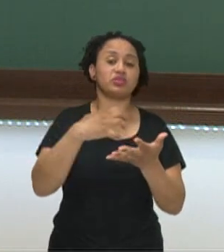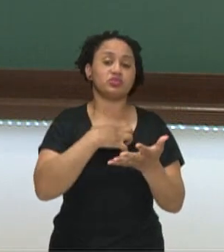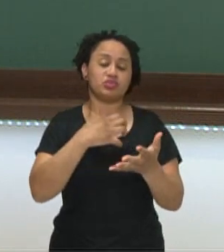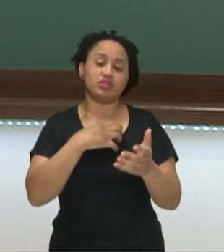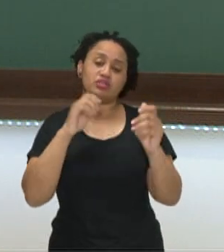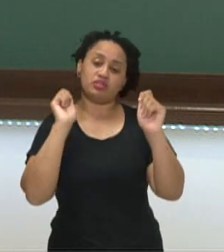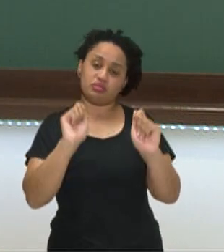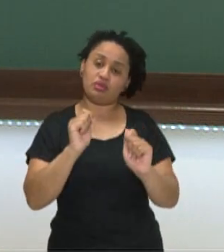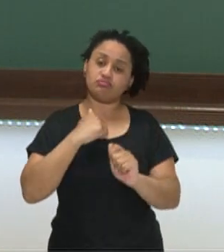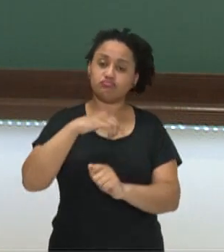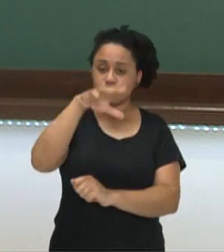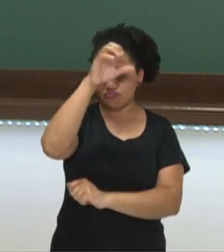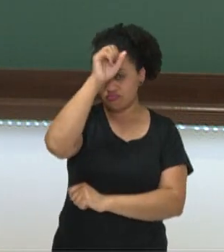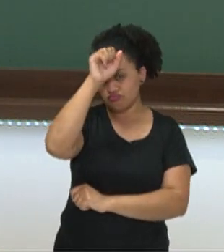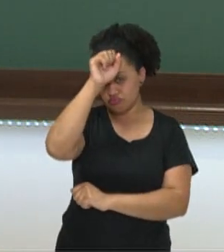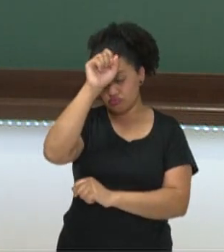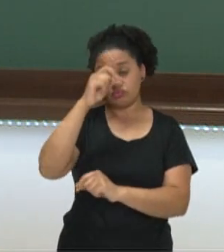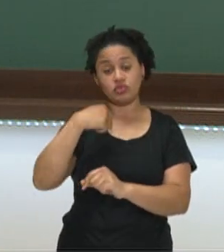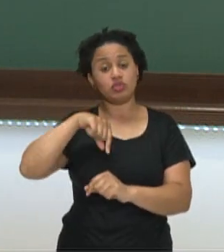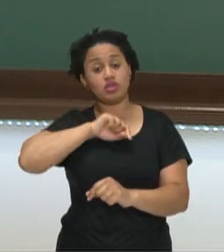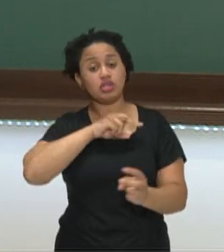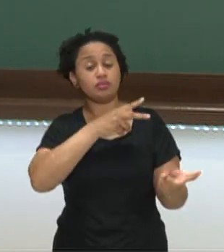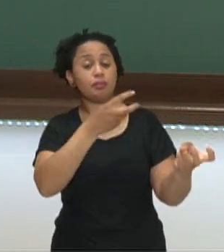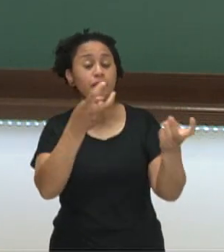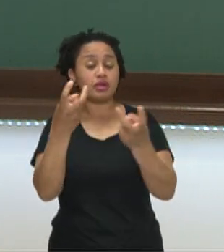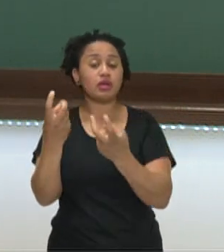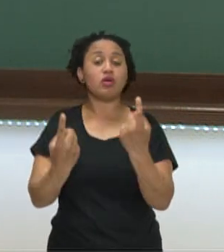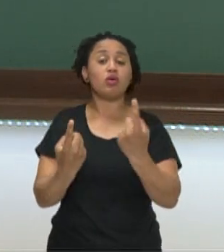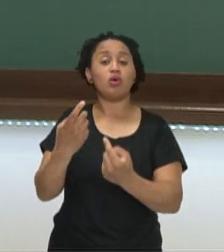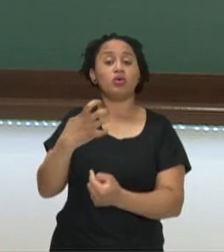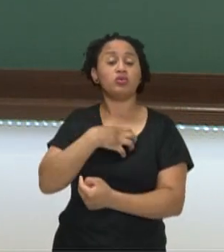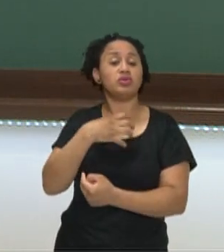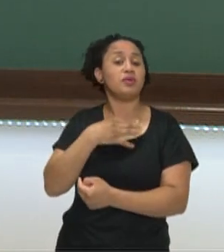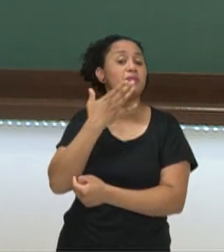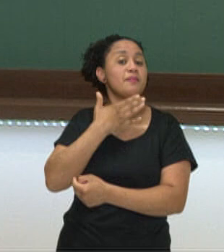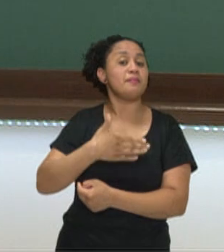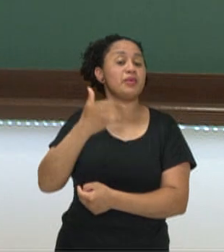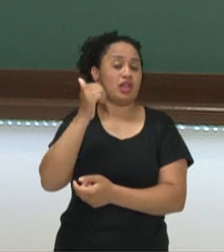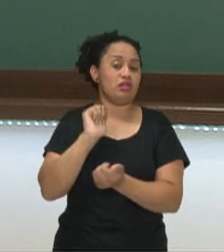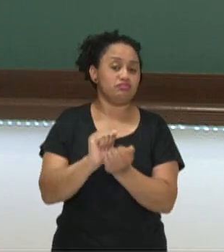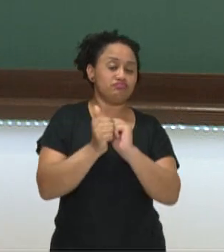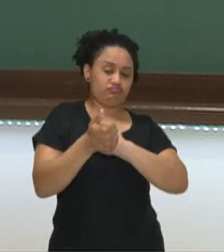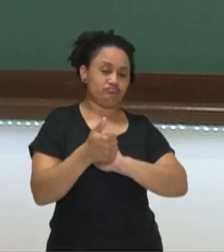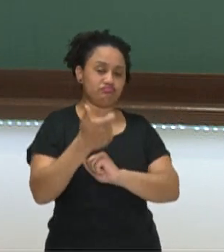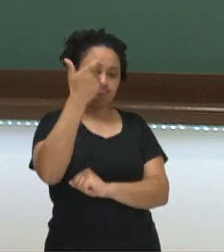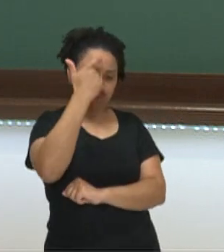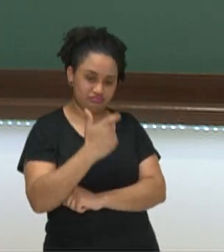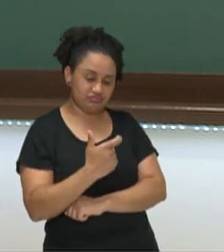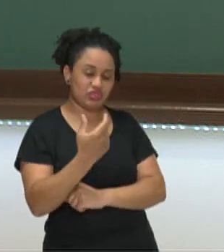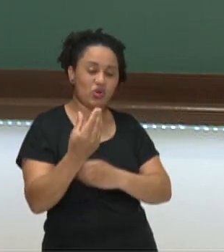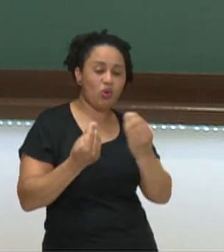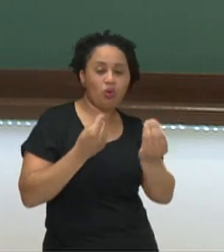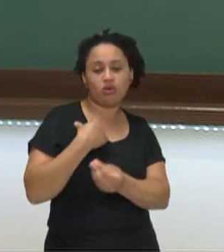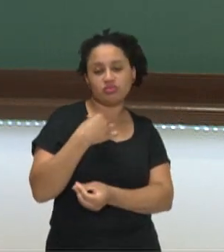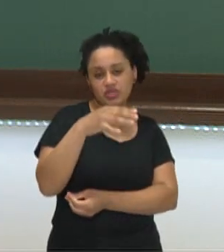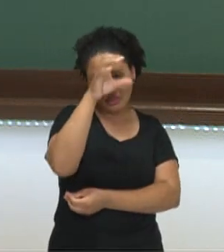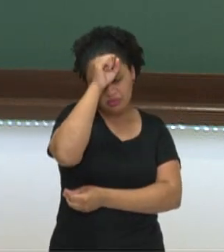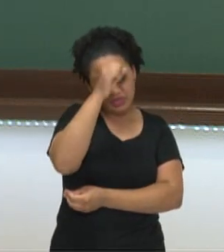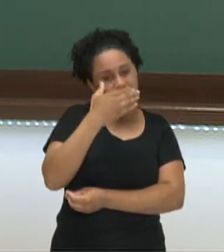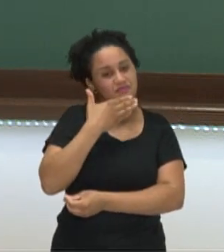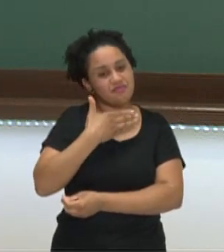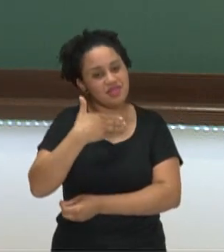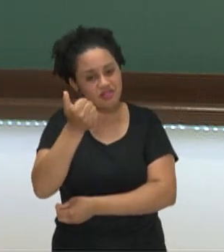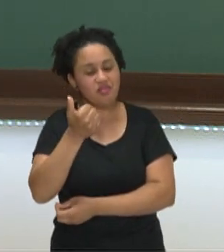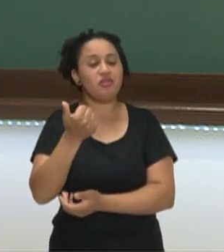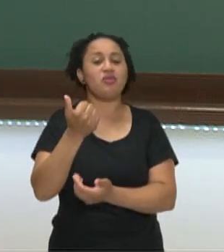de aprender e a gente vai reconhecendo qual é a forma que melhor se adapta a nós, né? Como a gente aprende, a melhor forma que a gente